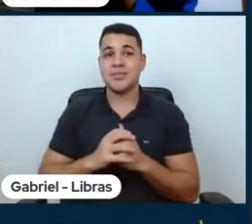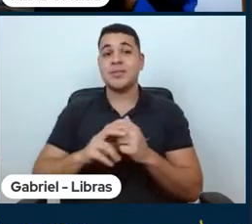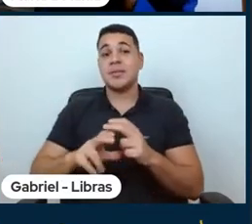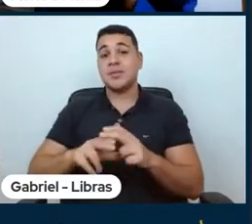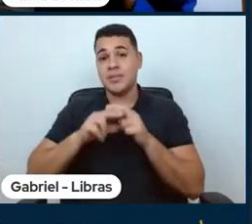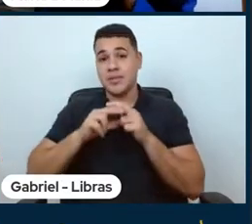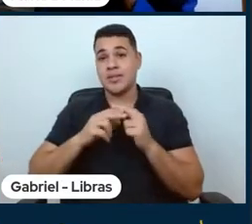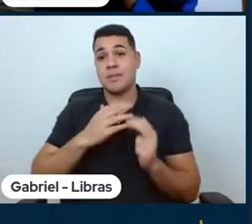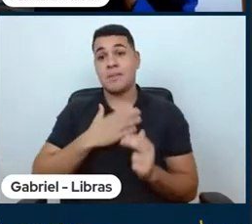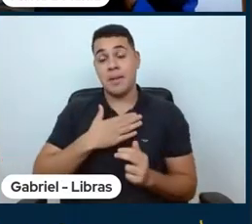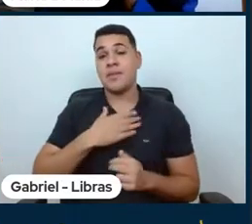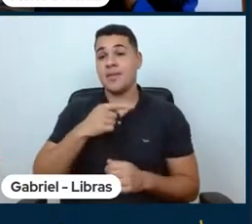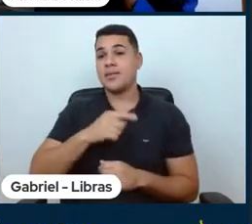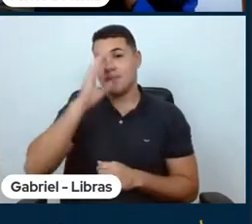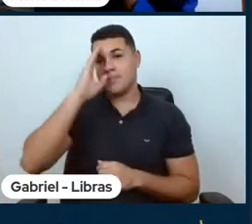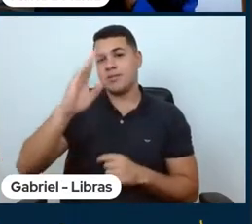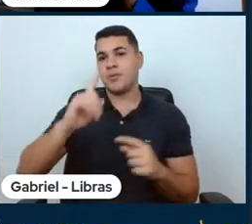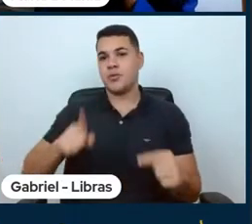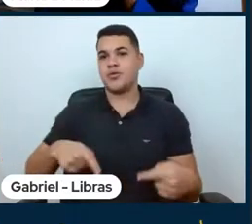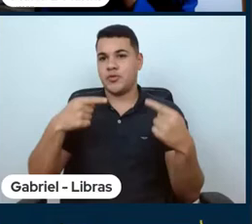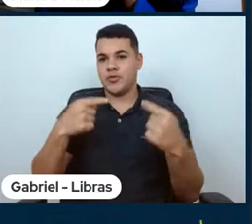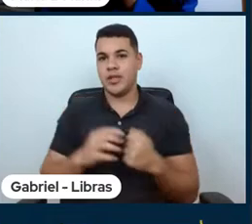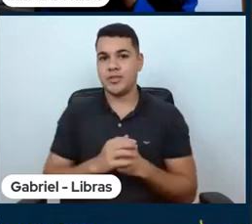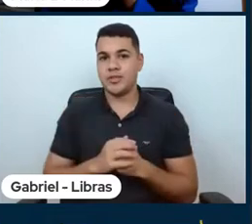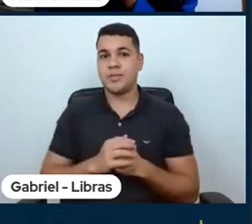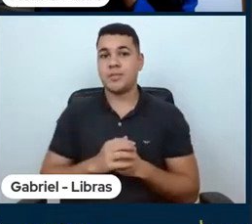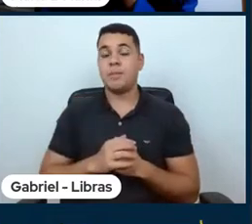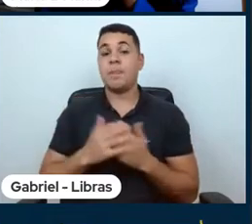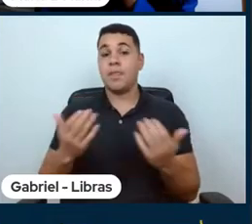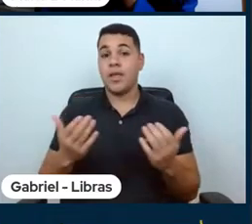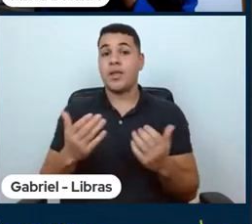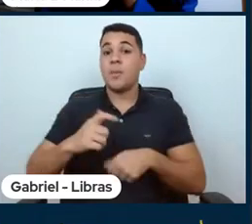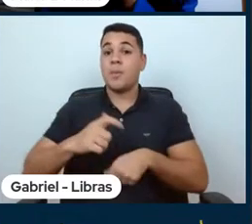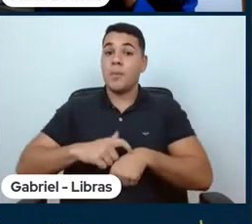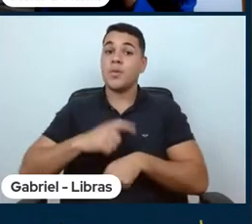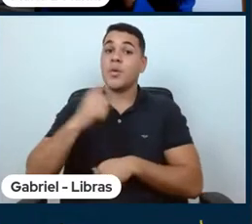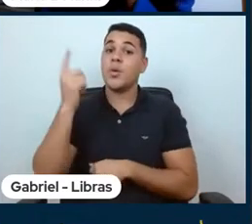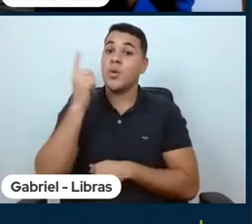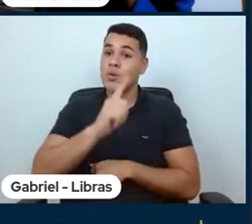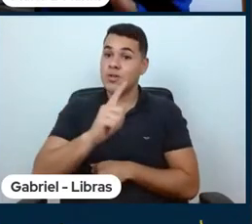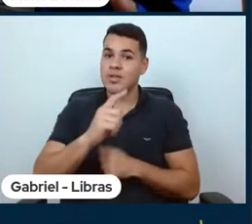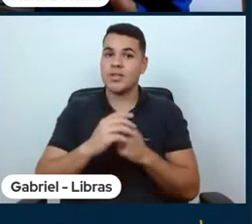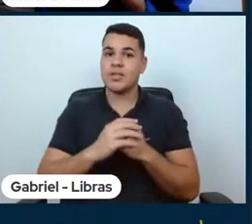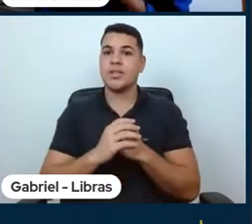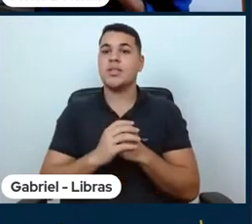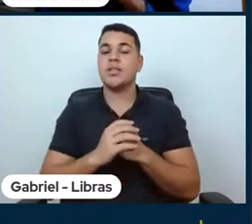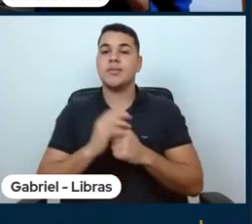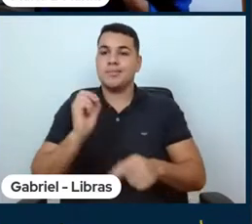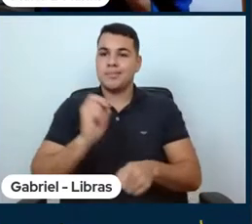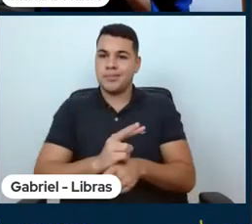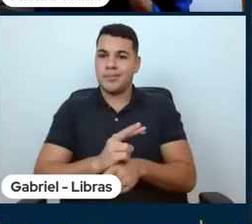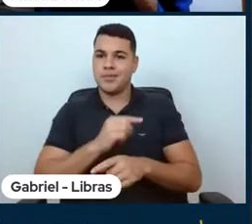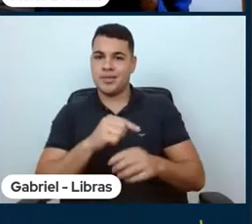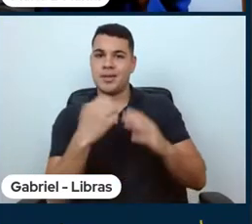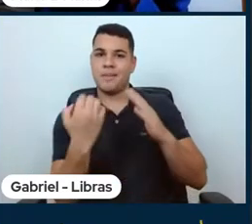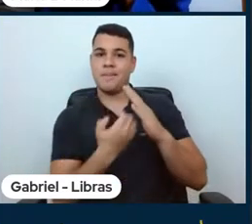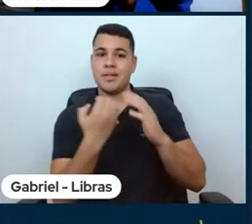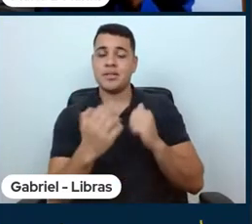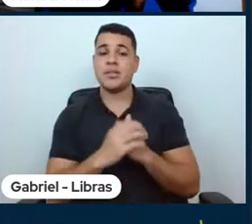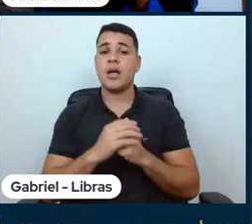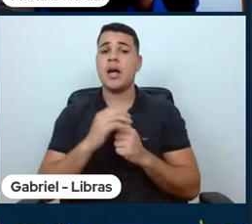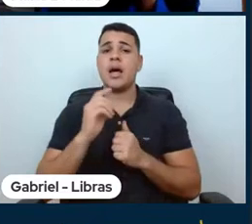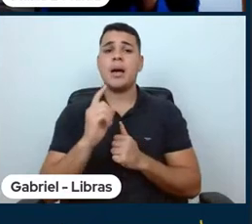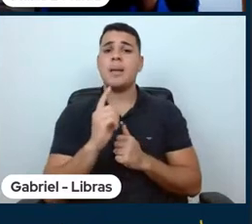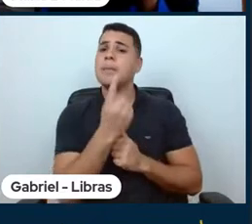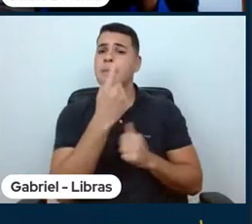maior dificuldade. Então, quando eu consegui entrar na empresa, a primeira coisa que